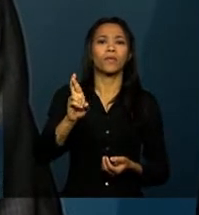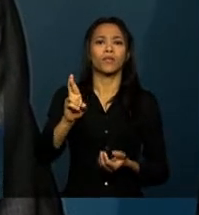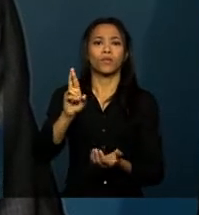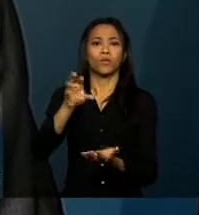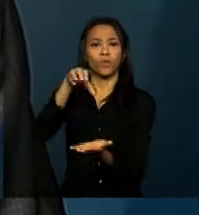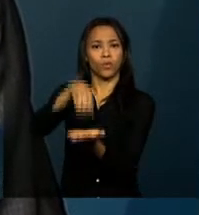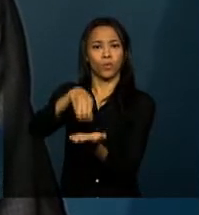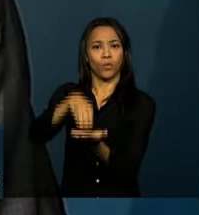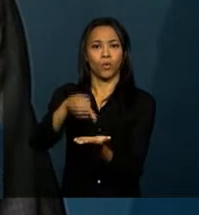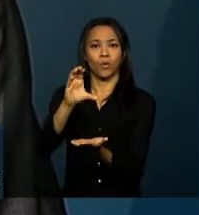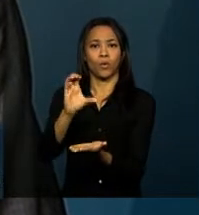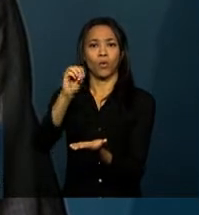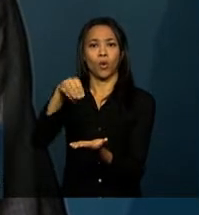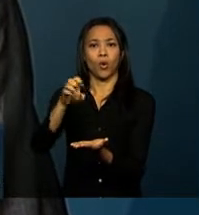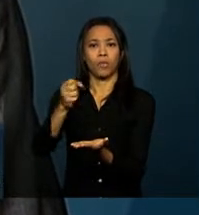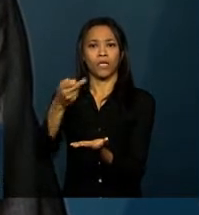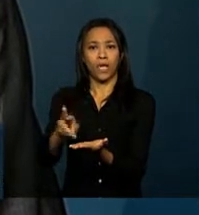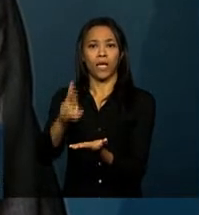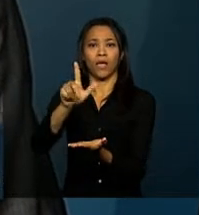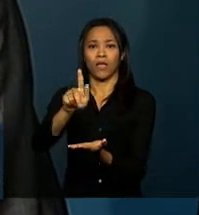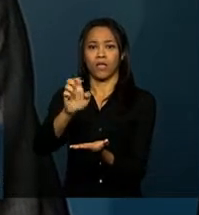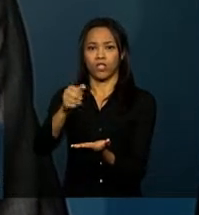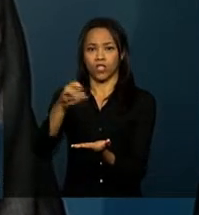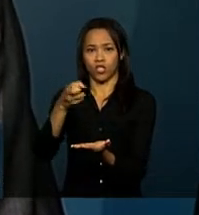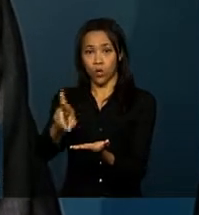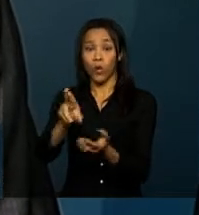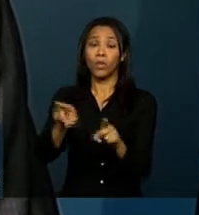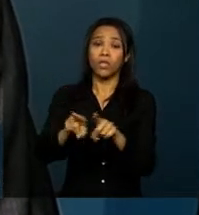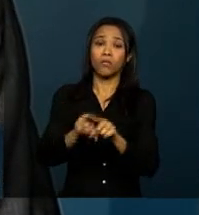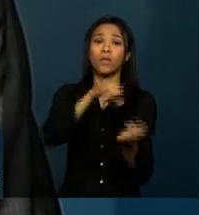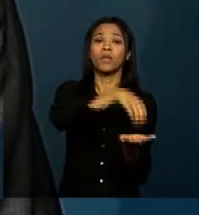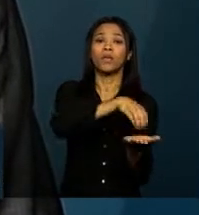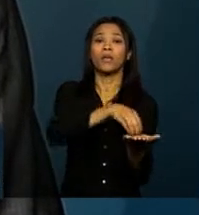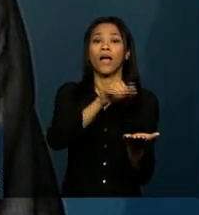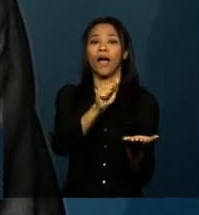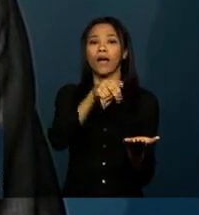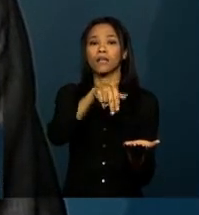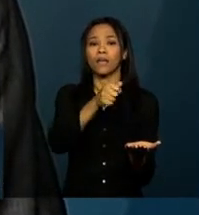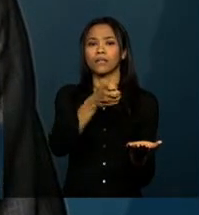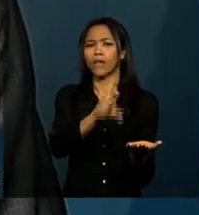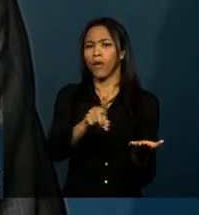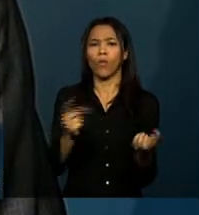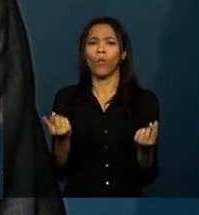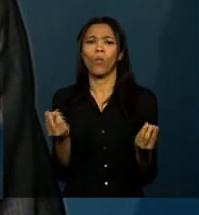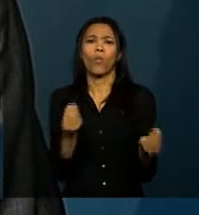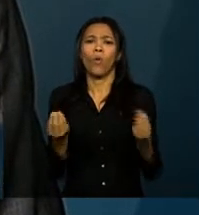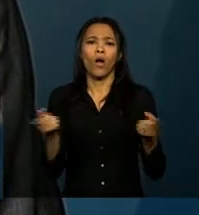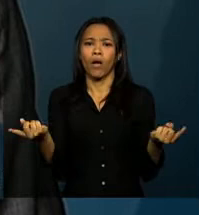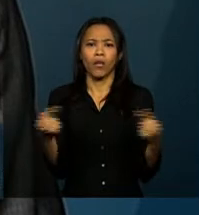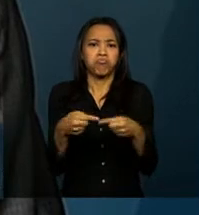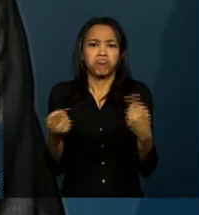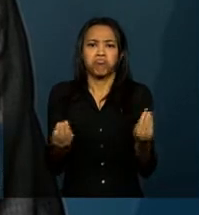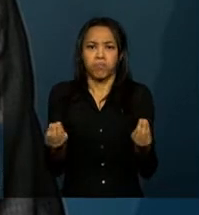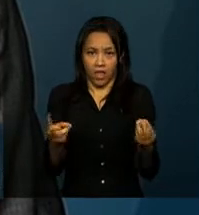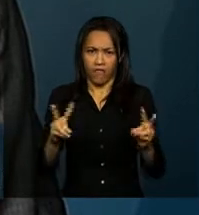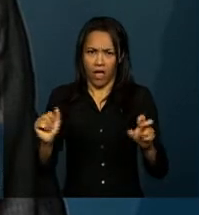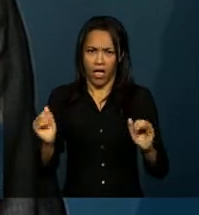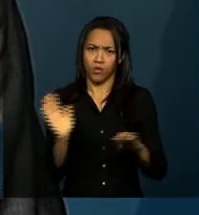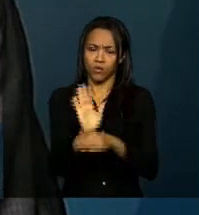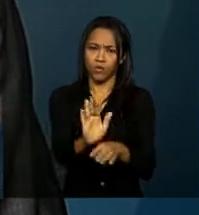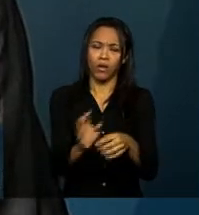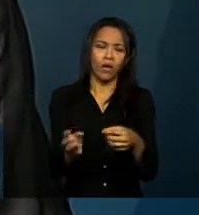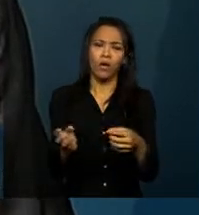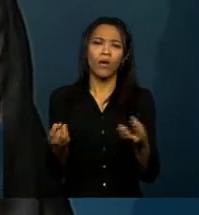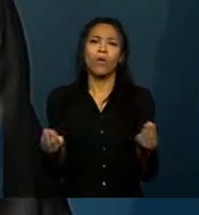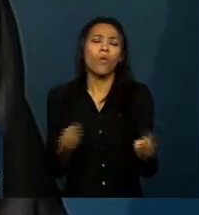Comitê Gestor abriu uma discussão sobre essa discussão do Marco Civil e na lei fala que eles vão contribuir de alguma forma, então eu